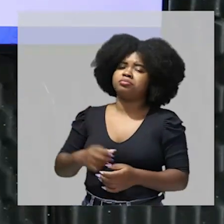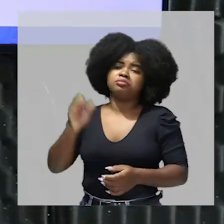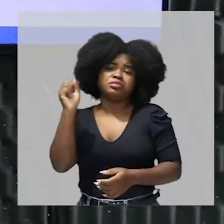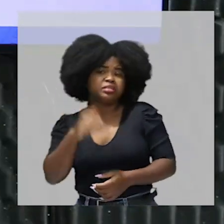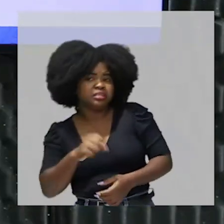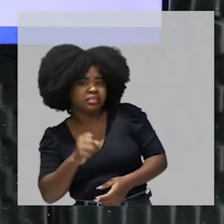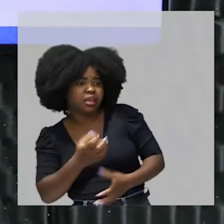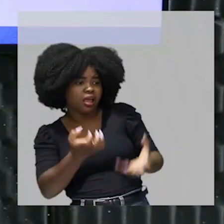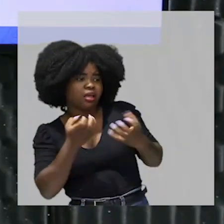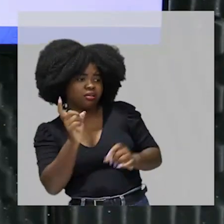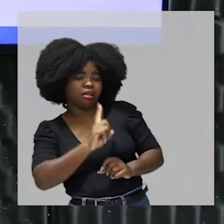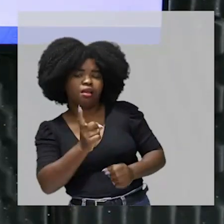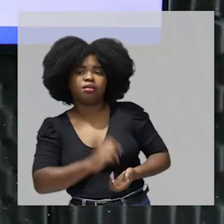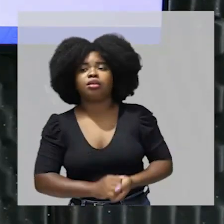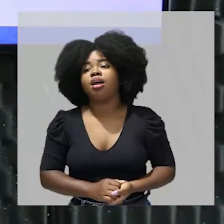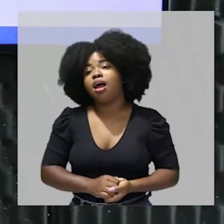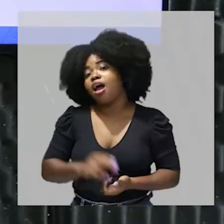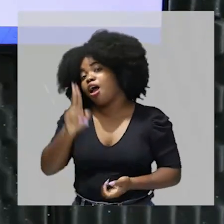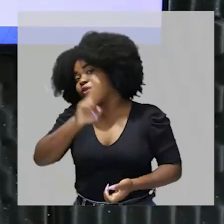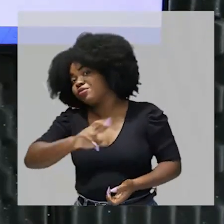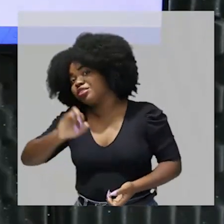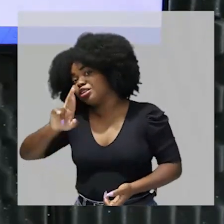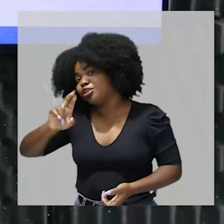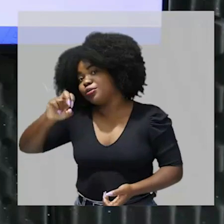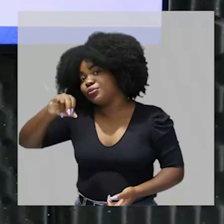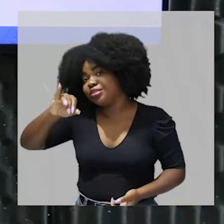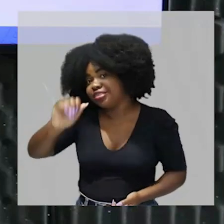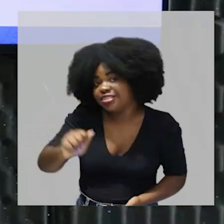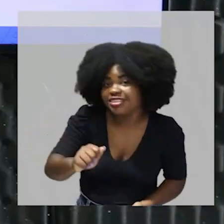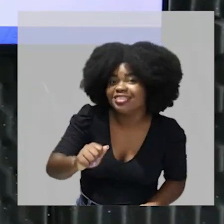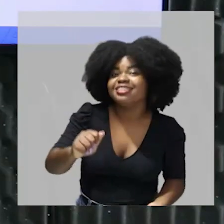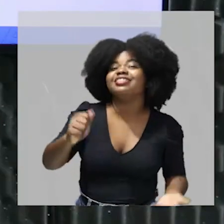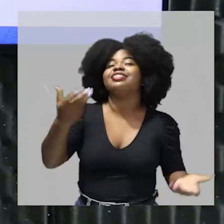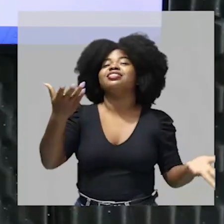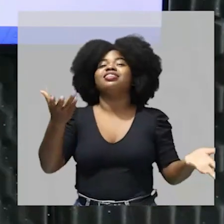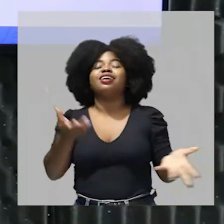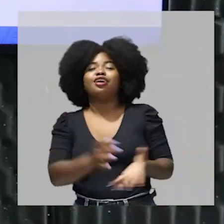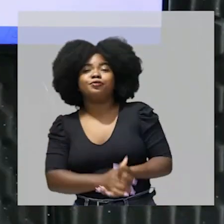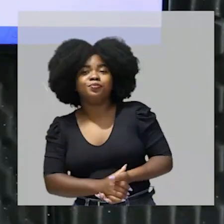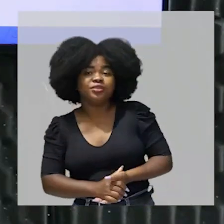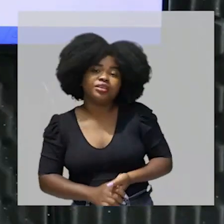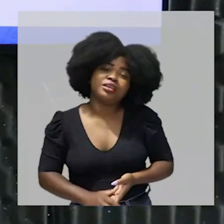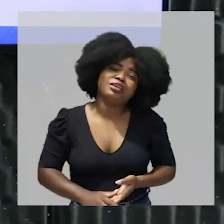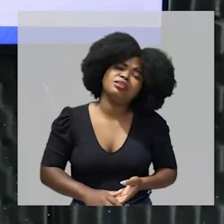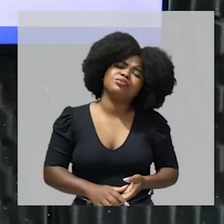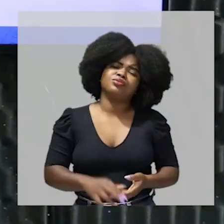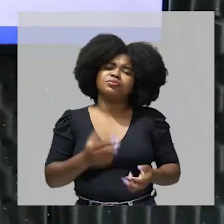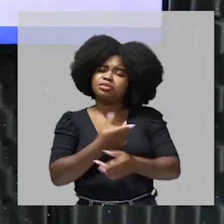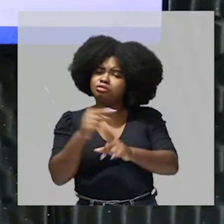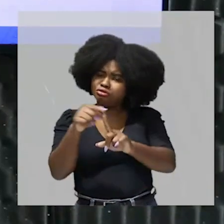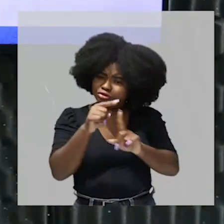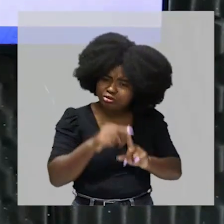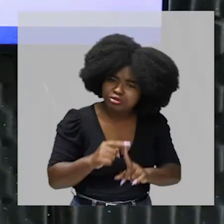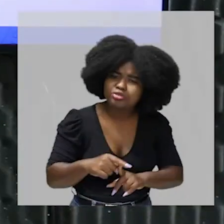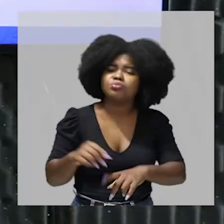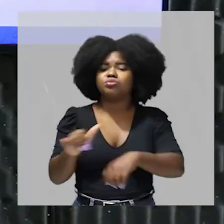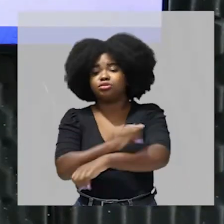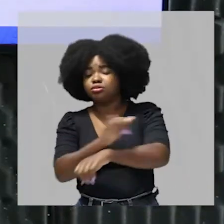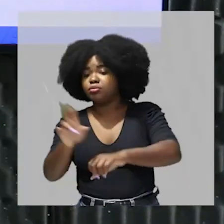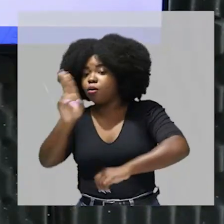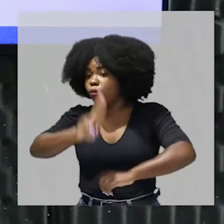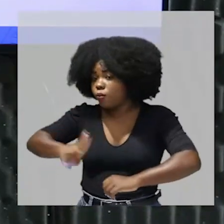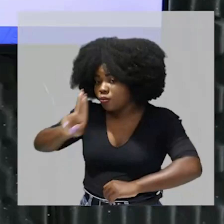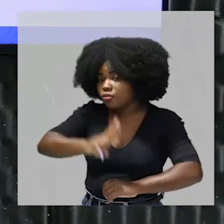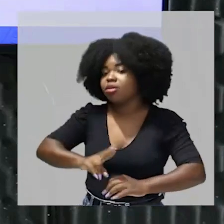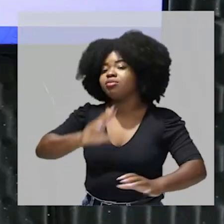dizer não aí eu vou usar a ironia né falar uma coisa pensando em outra então são esses recursos aí que nós vamos utilizando para